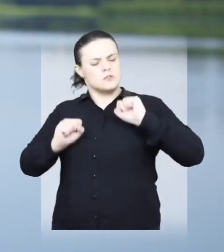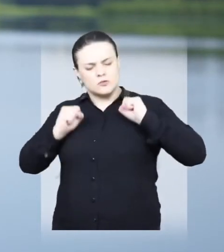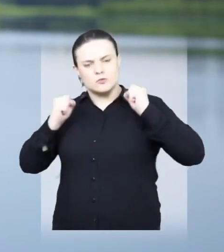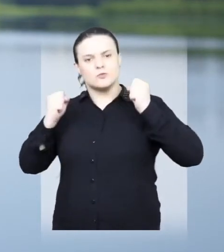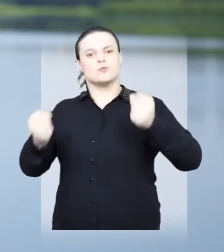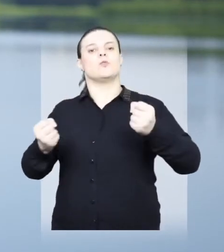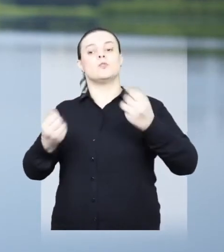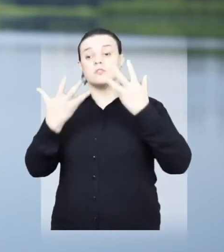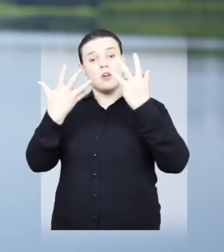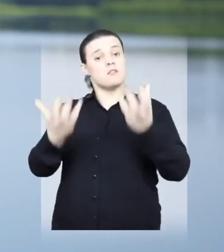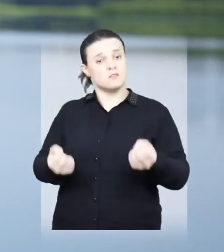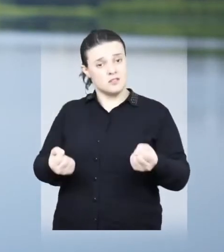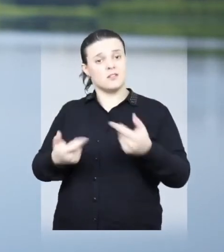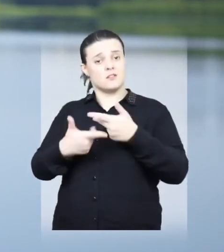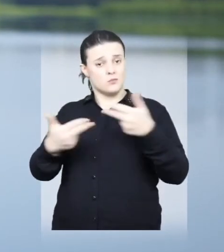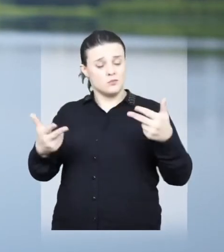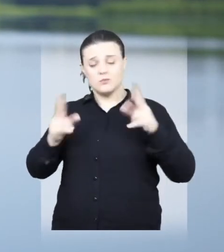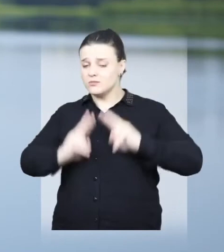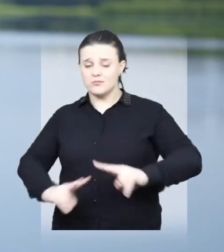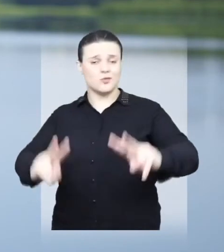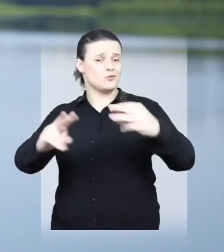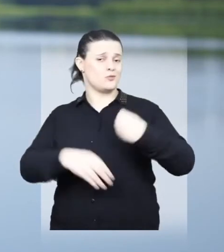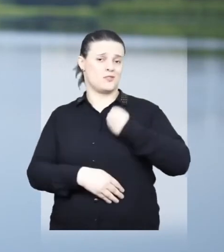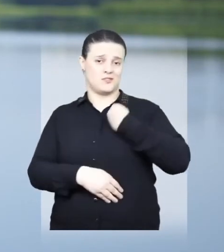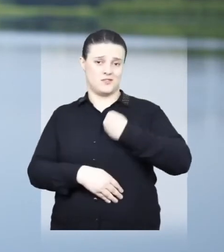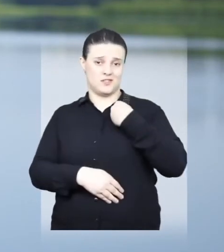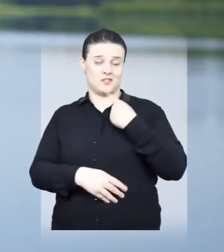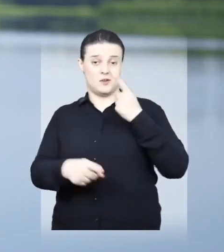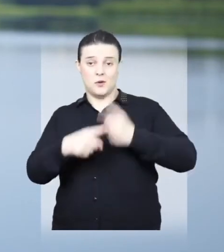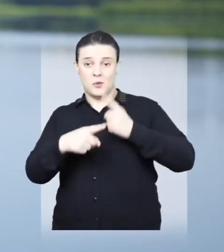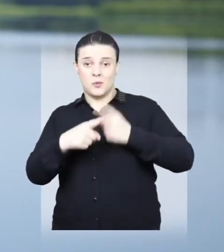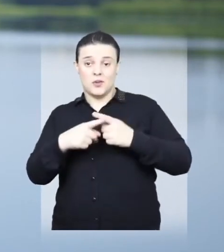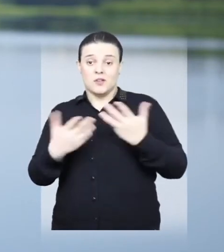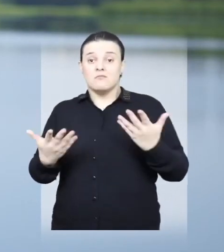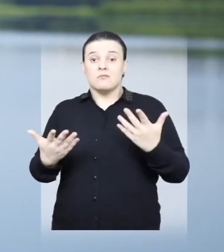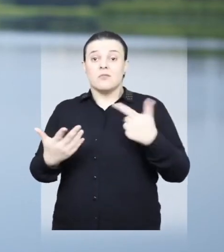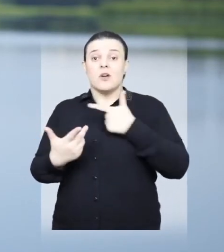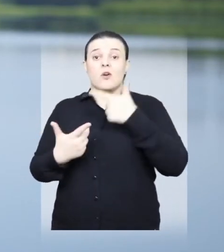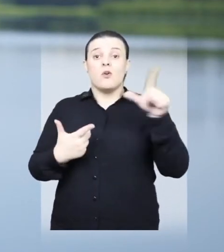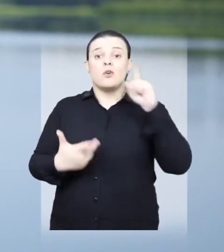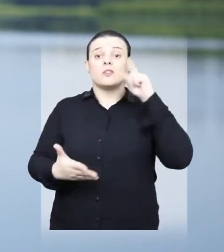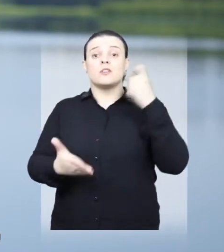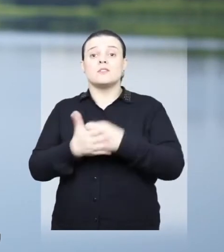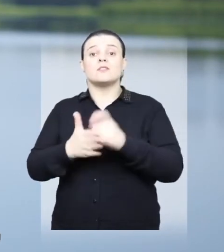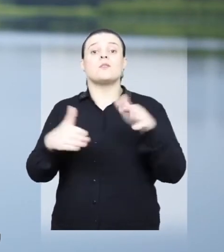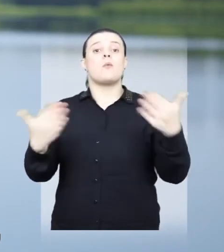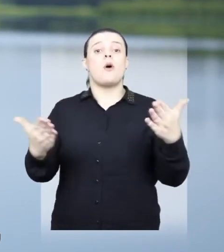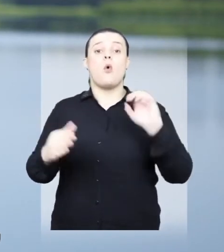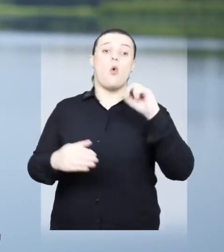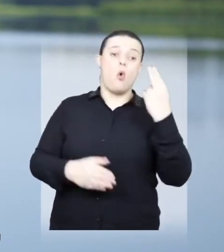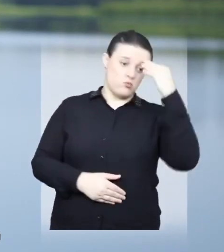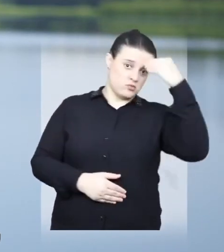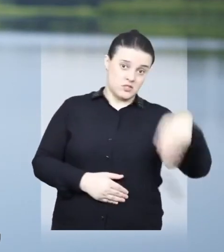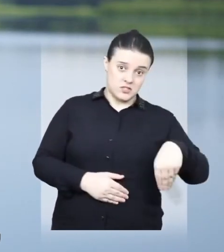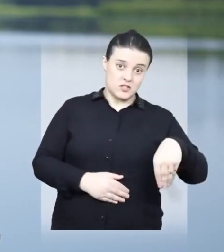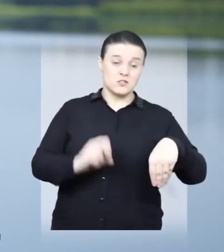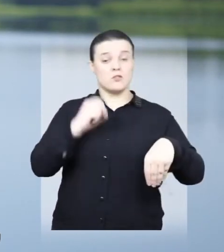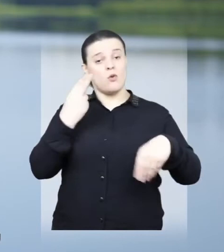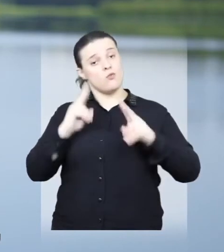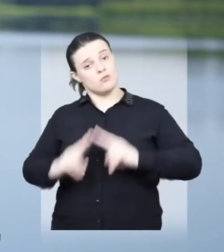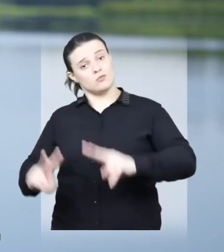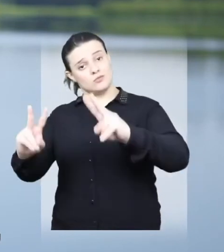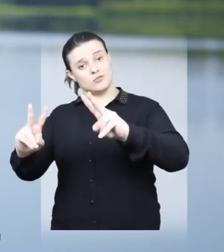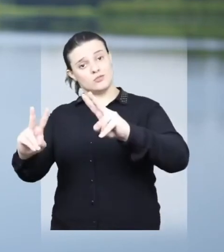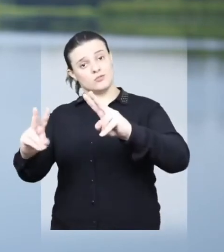enfrentar, aceitar e seguir, porque não temos outra opção. Ou você desiste, ou